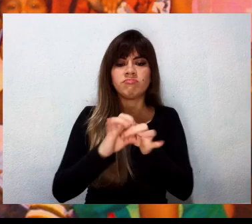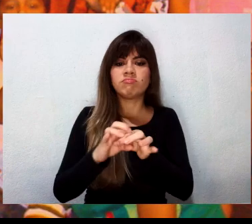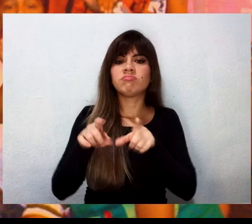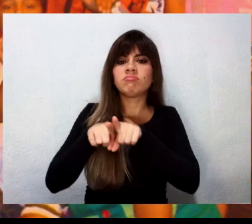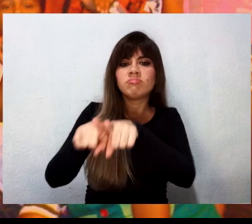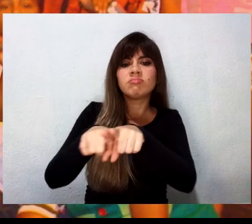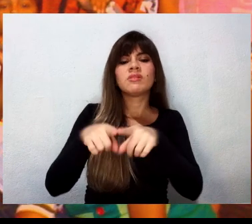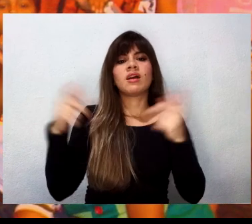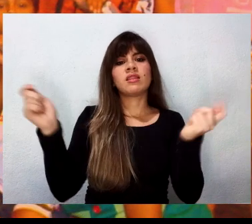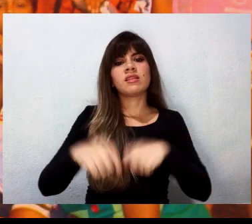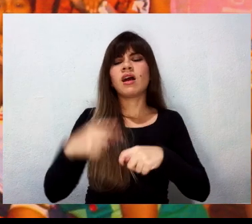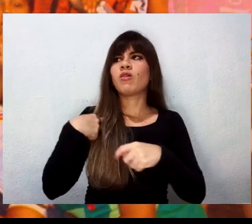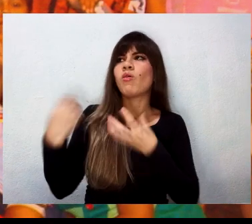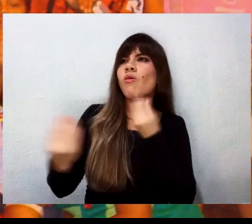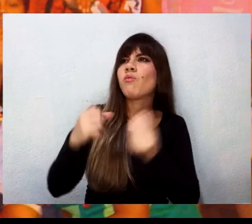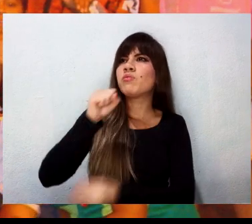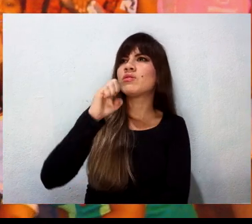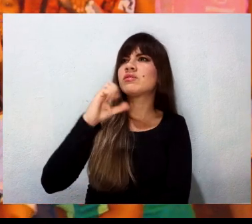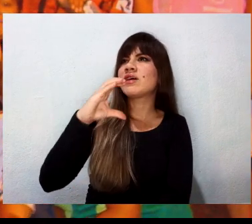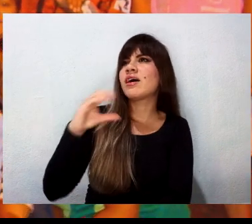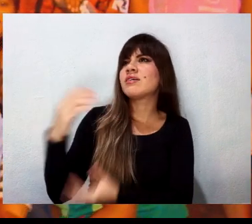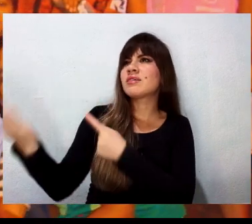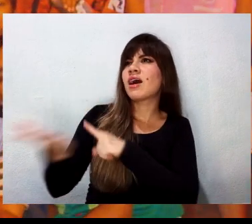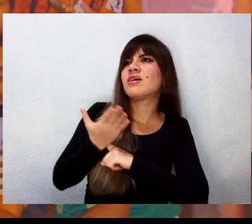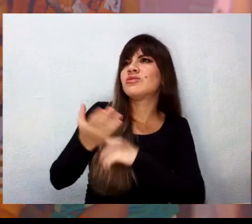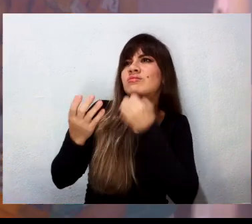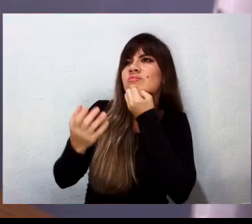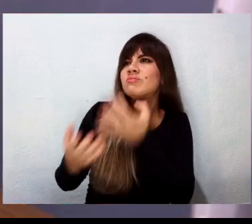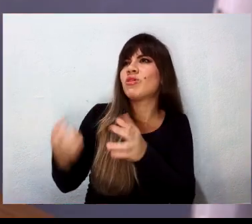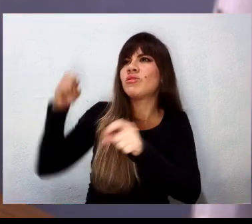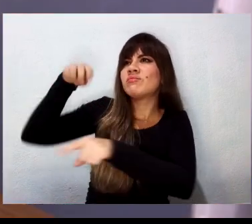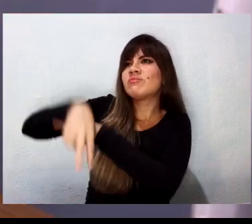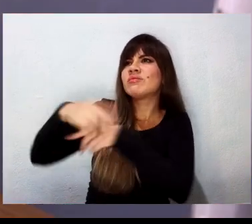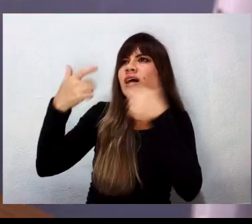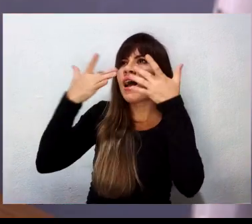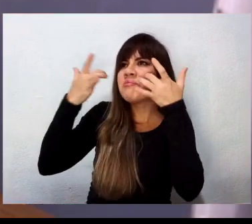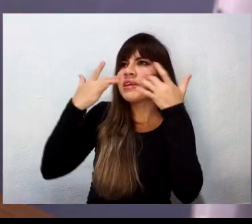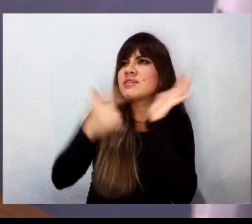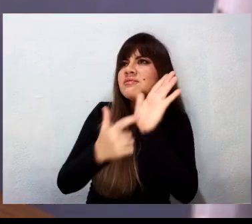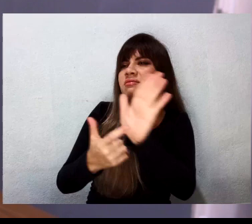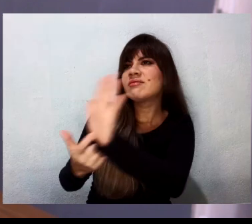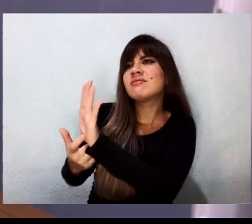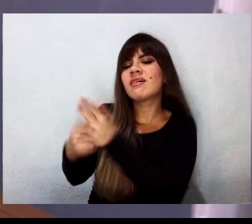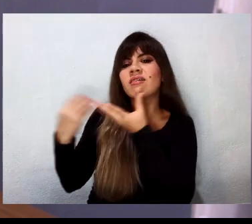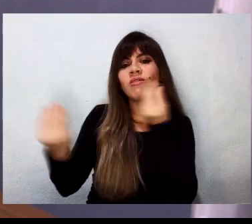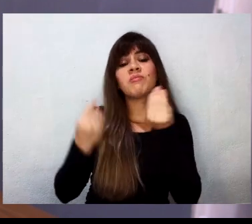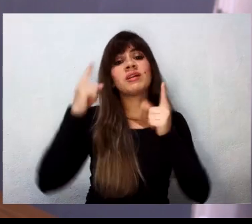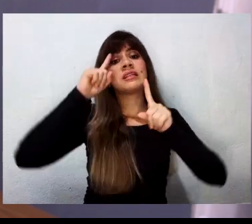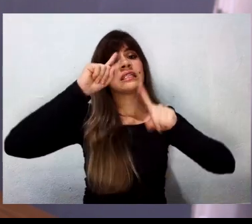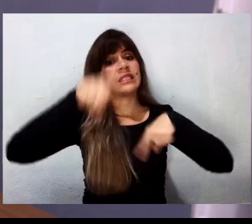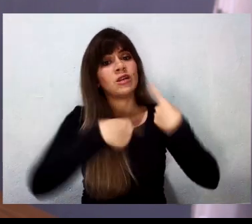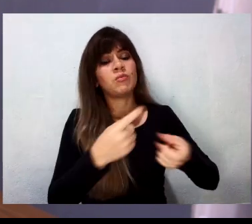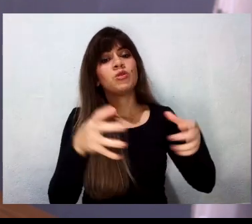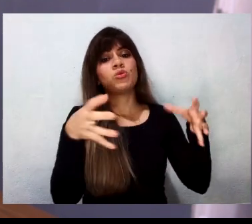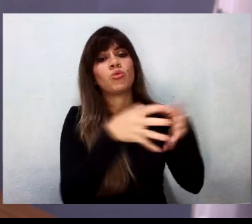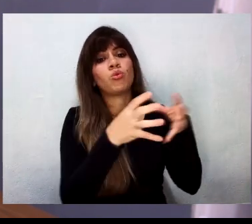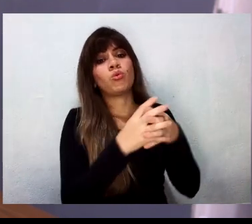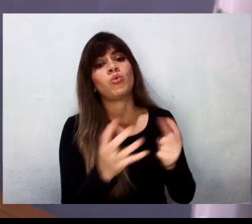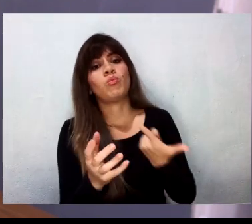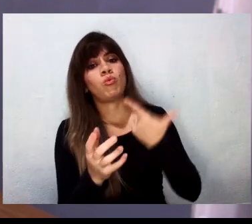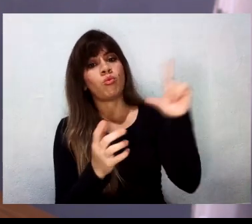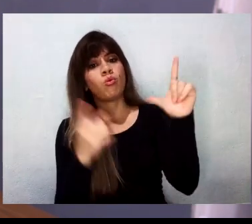junto com o Sesc, idealiza e pensa como ele poderia ser. E aí depois a gente tem uma parceria muito importante, que é com o Grupo